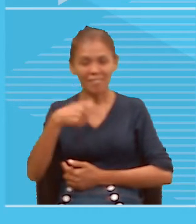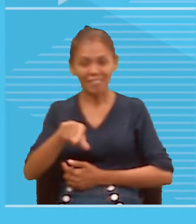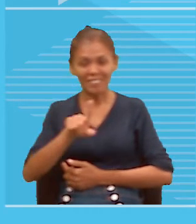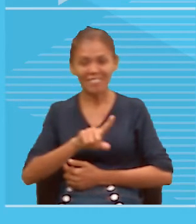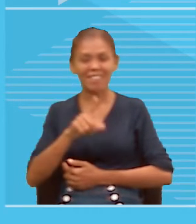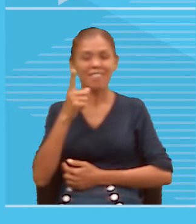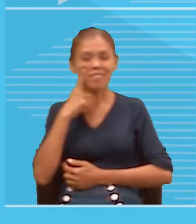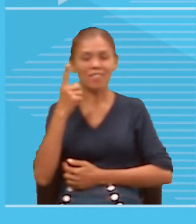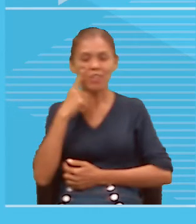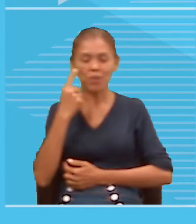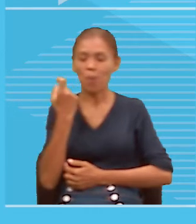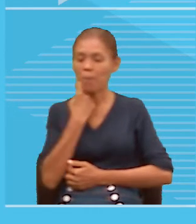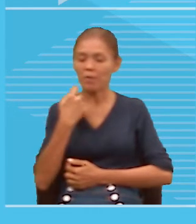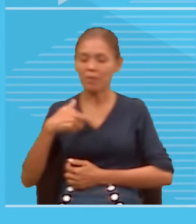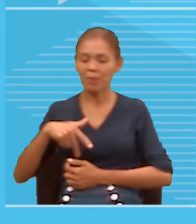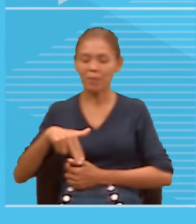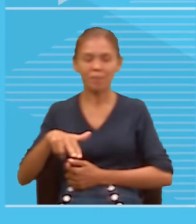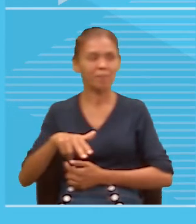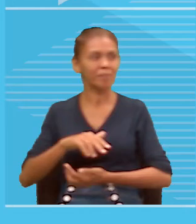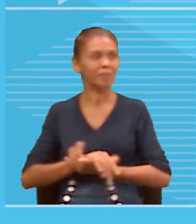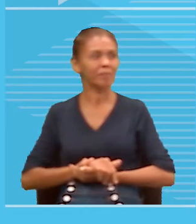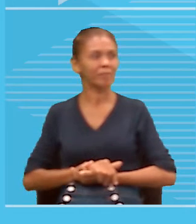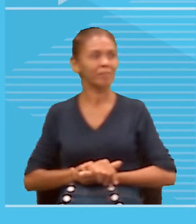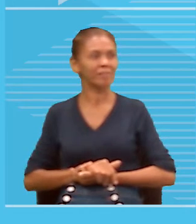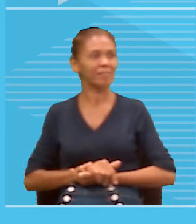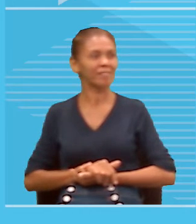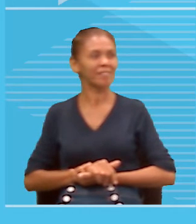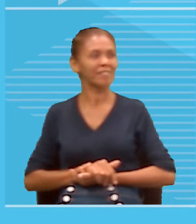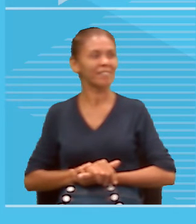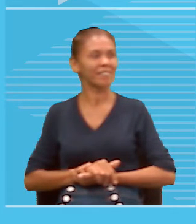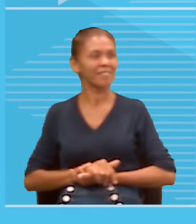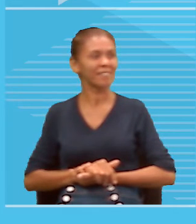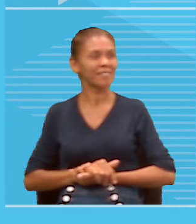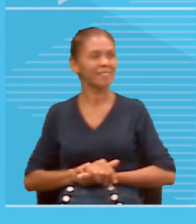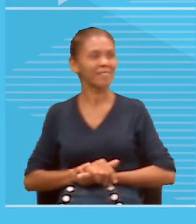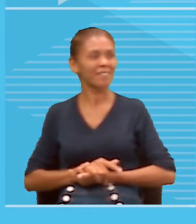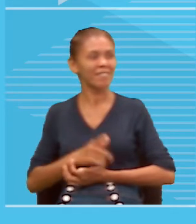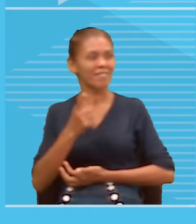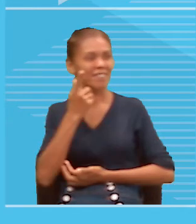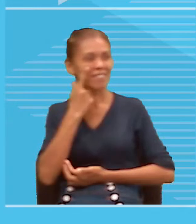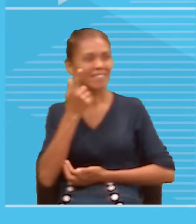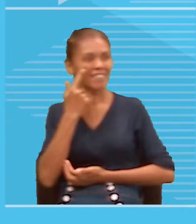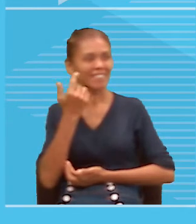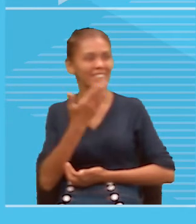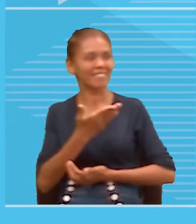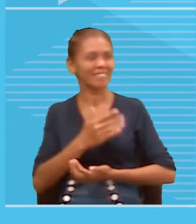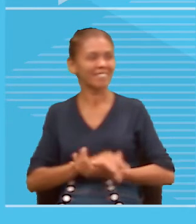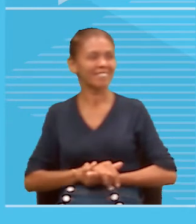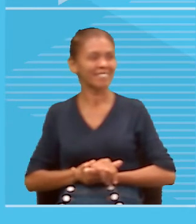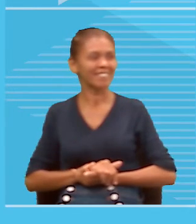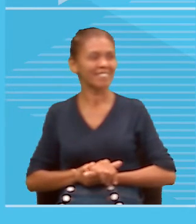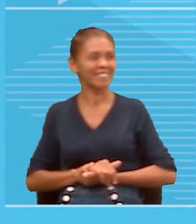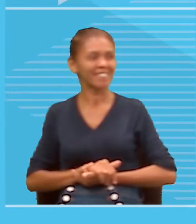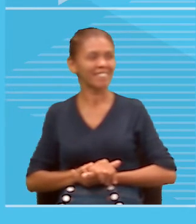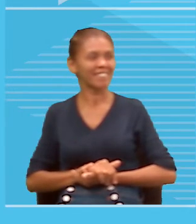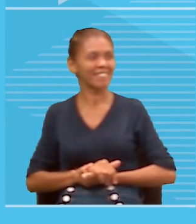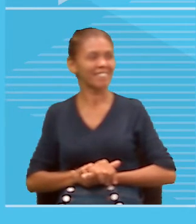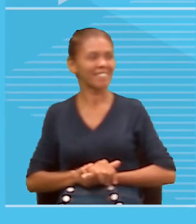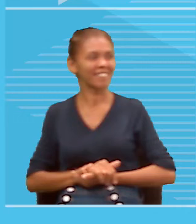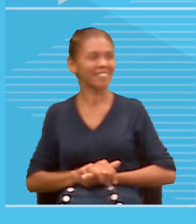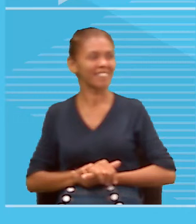um peixe andando pode deixar mostrar aqui para vocês um negócio de vocês professora pelo amor de Deus